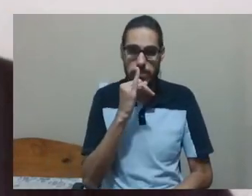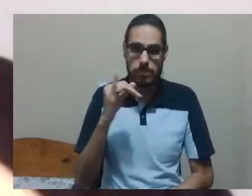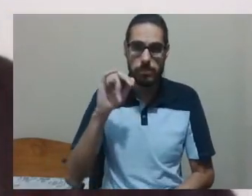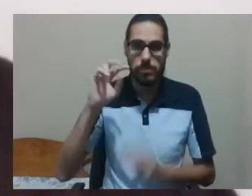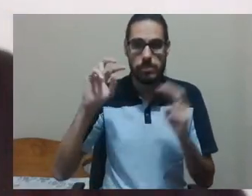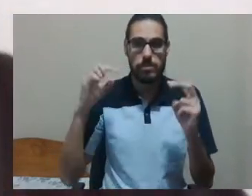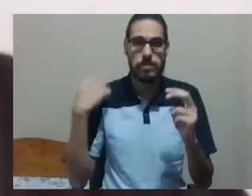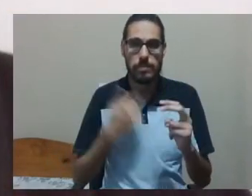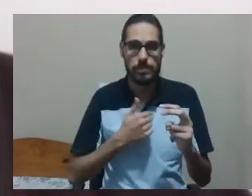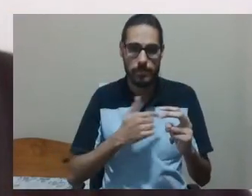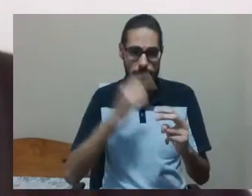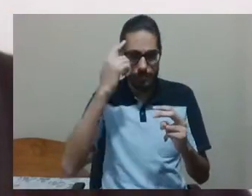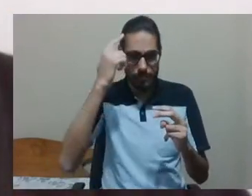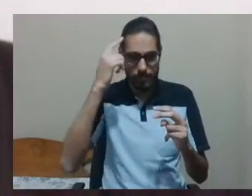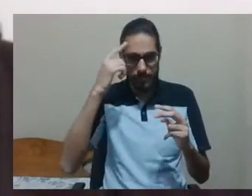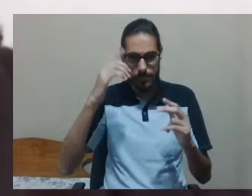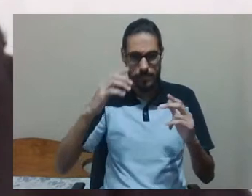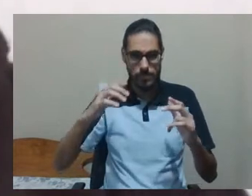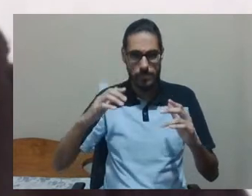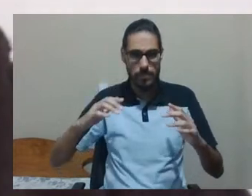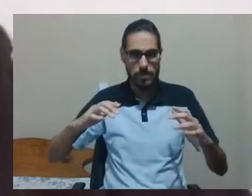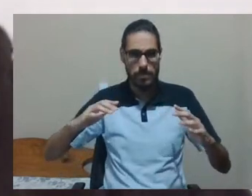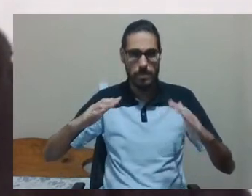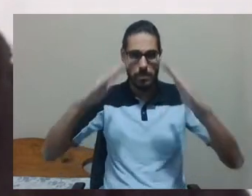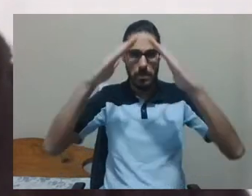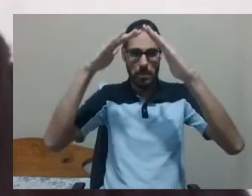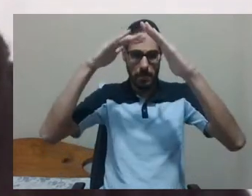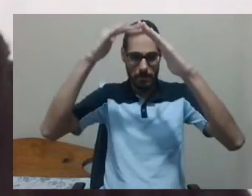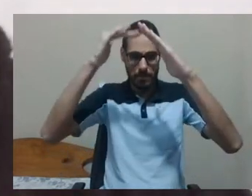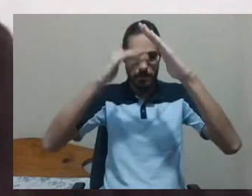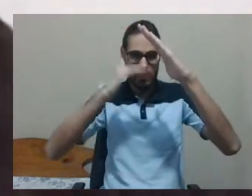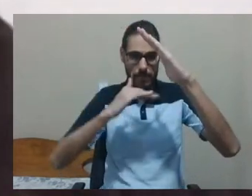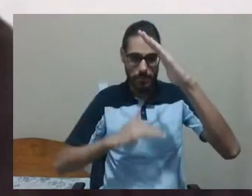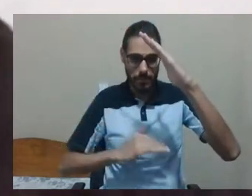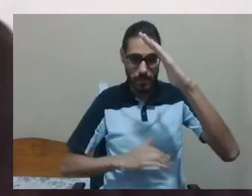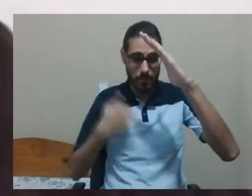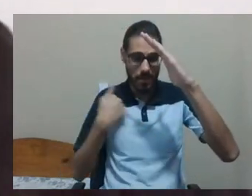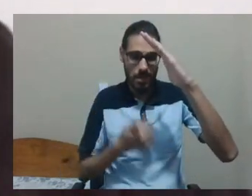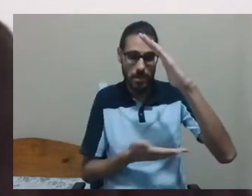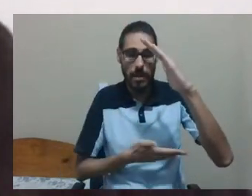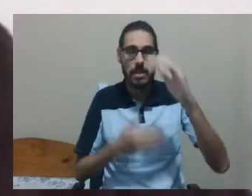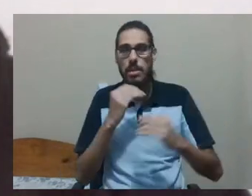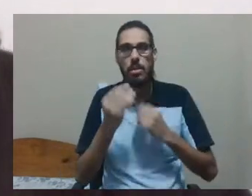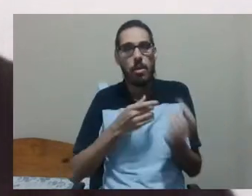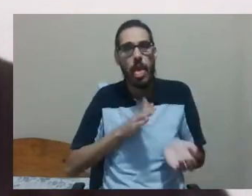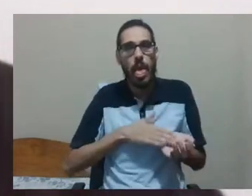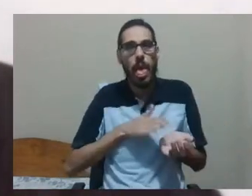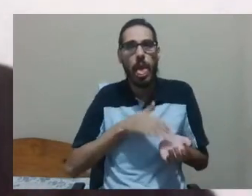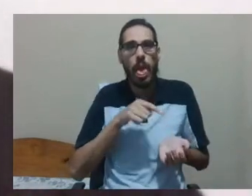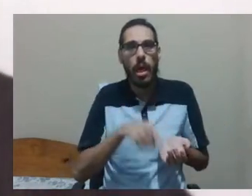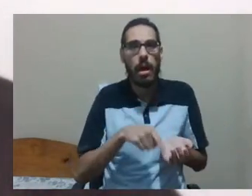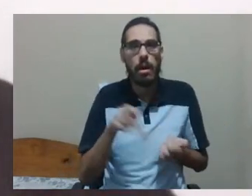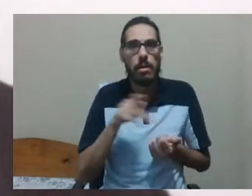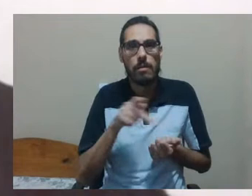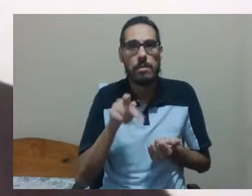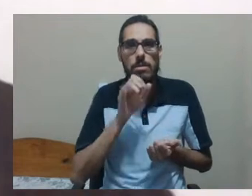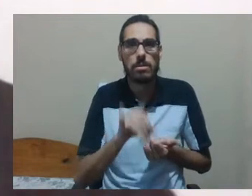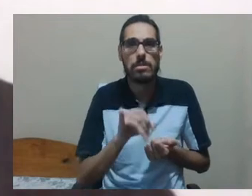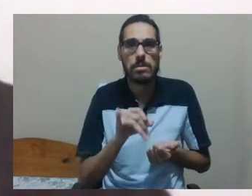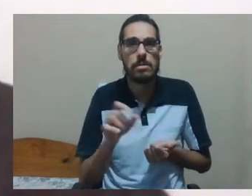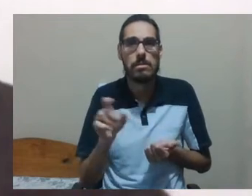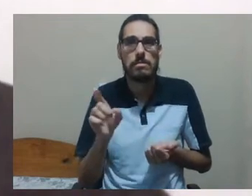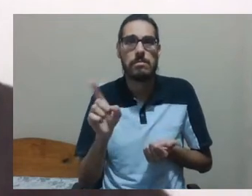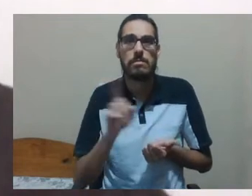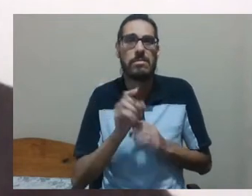pirâmide, como cobrar um professor que de fato não dá uma aula apropriada? Como cobrar um